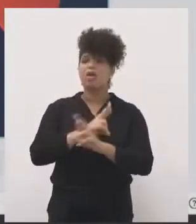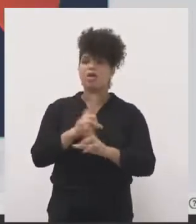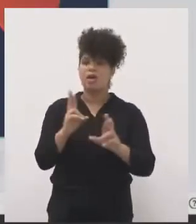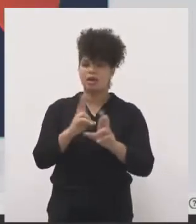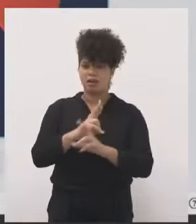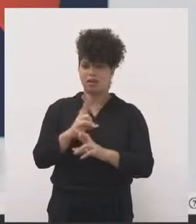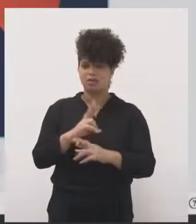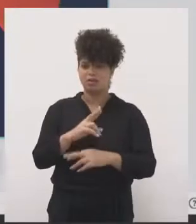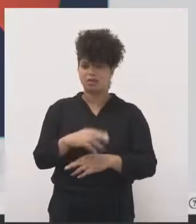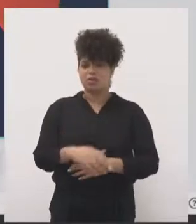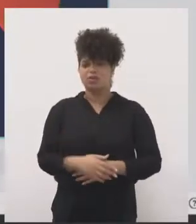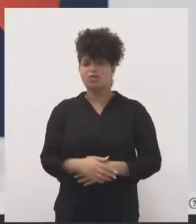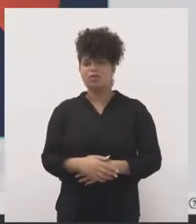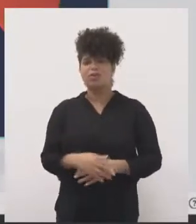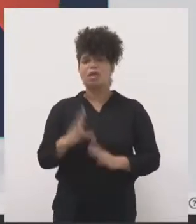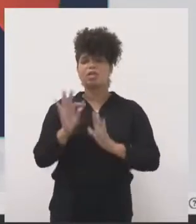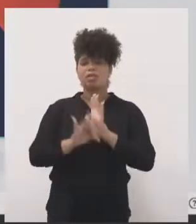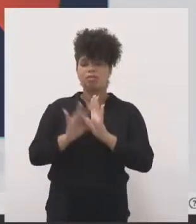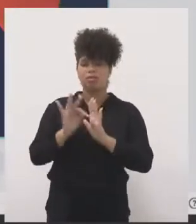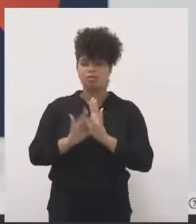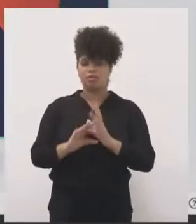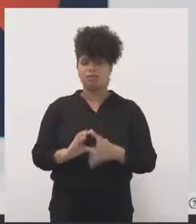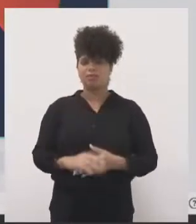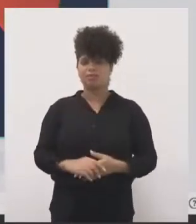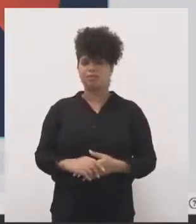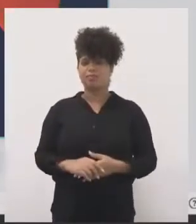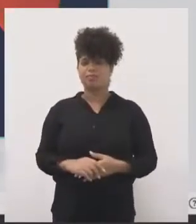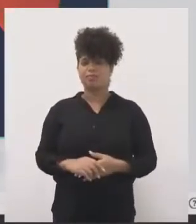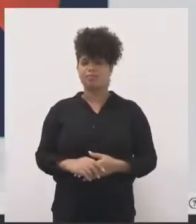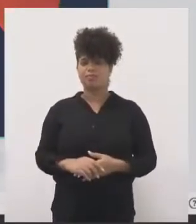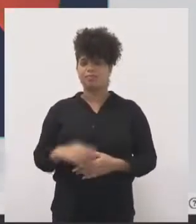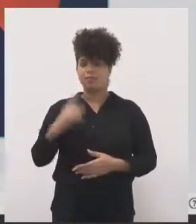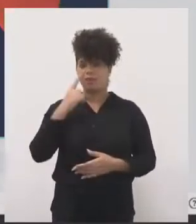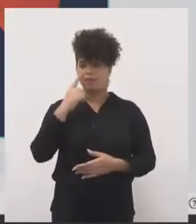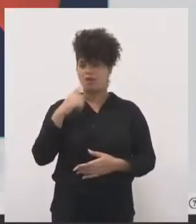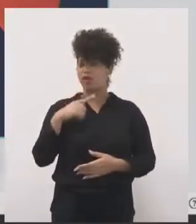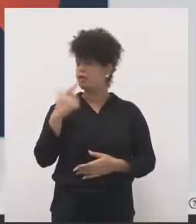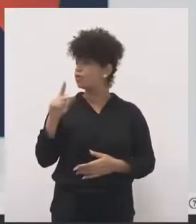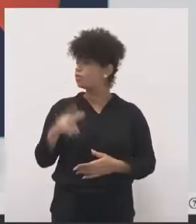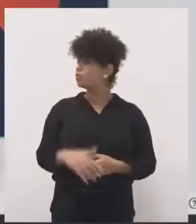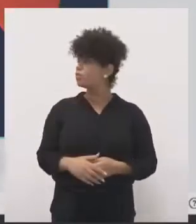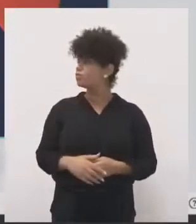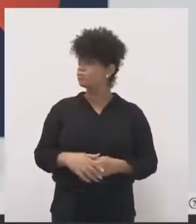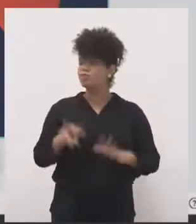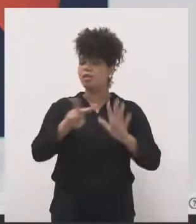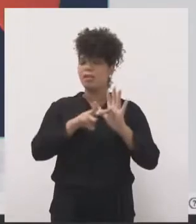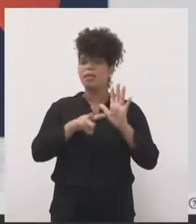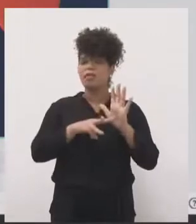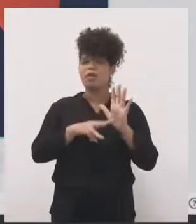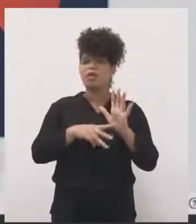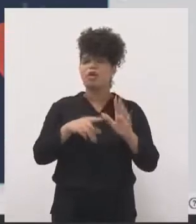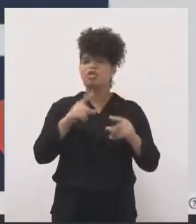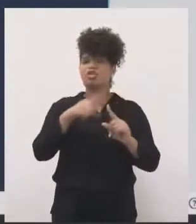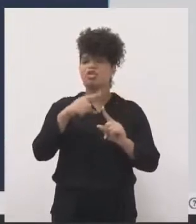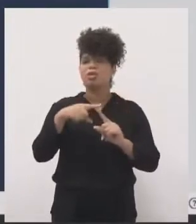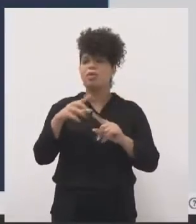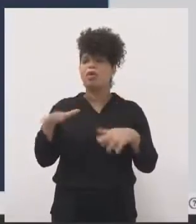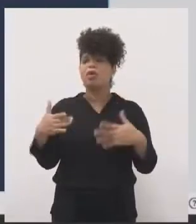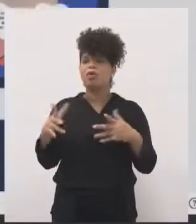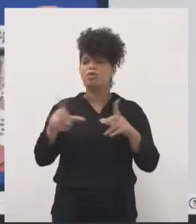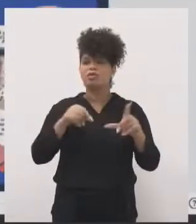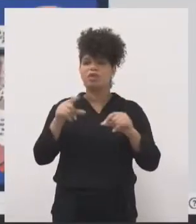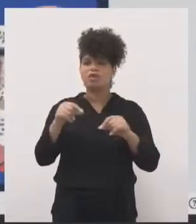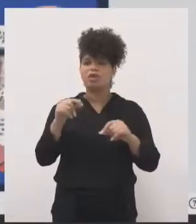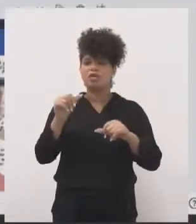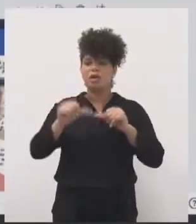relacionados a texto, tá? Em seguida, a gente tem um menu que chama estilo. Se eu clicar aqui, eu mudo o estilo